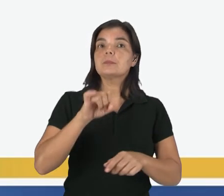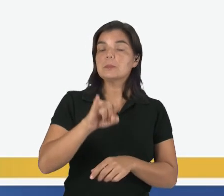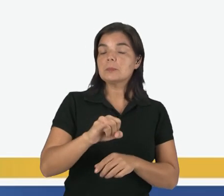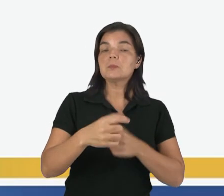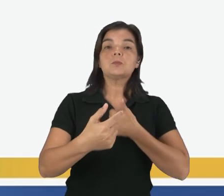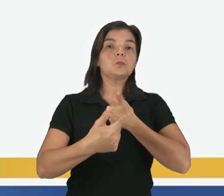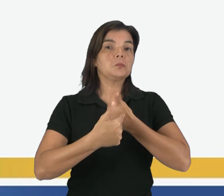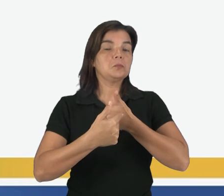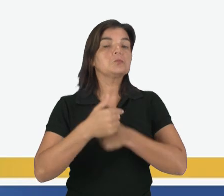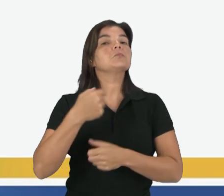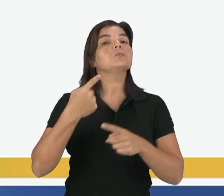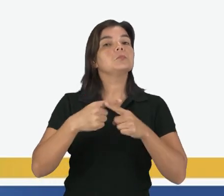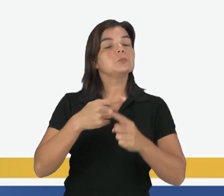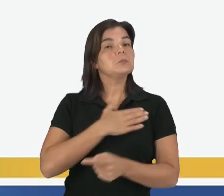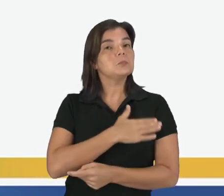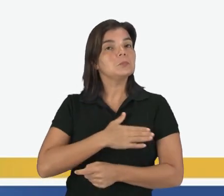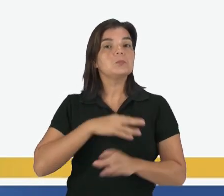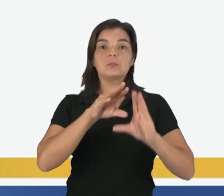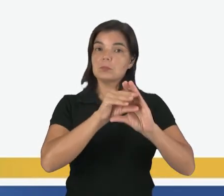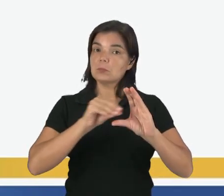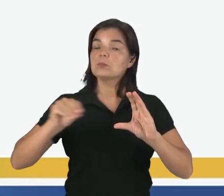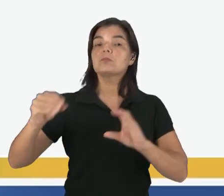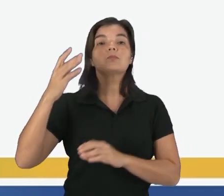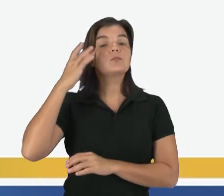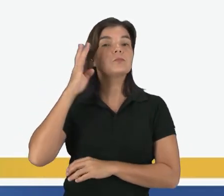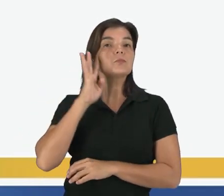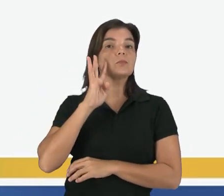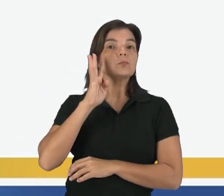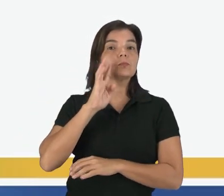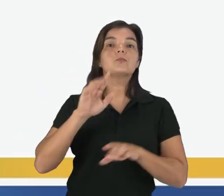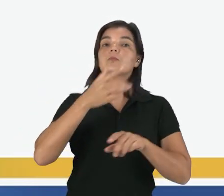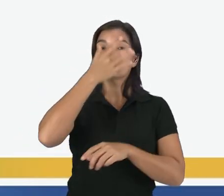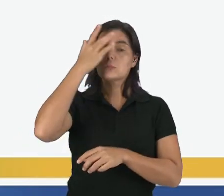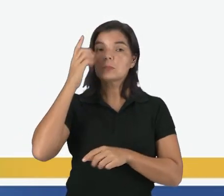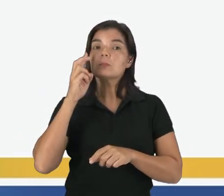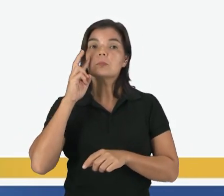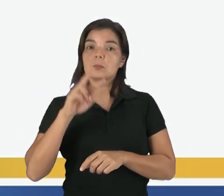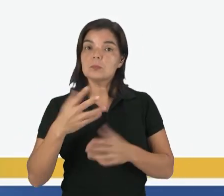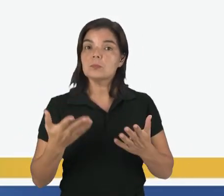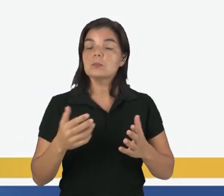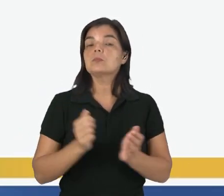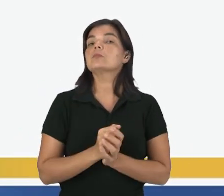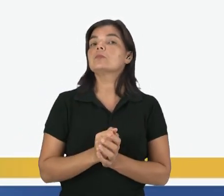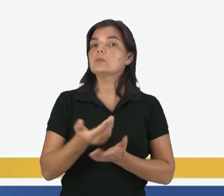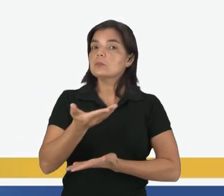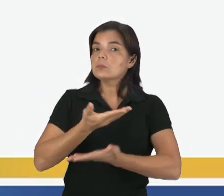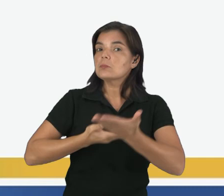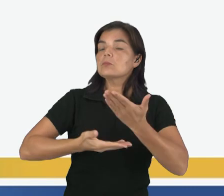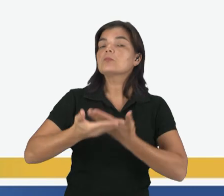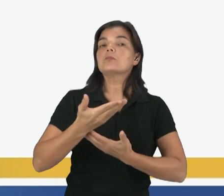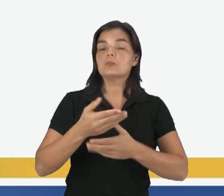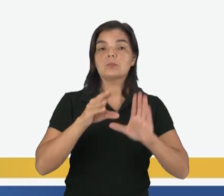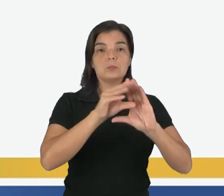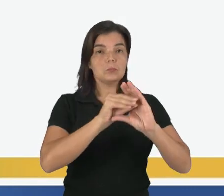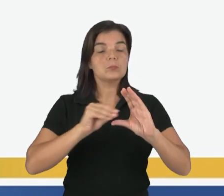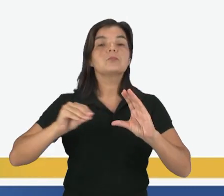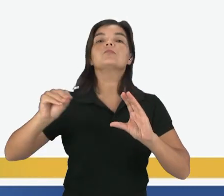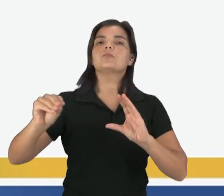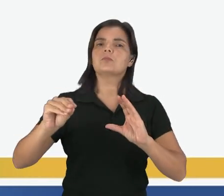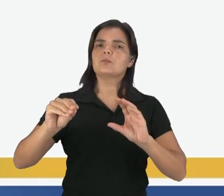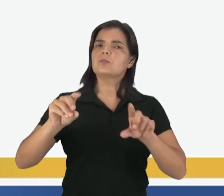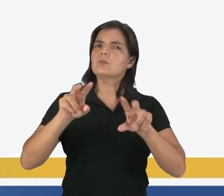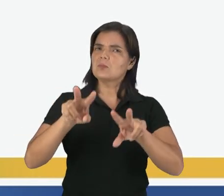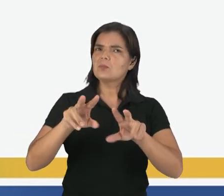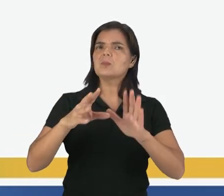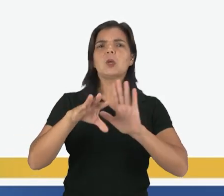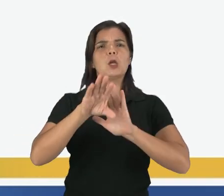é curto é porque gostei, se compartilho é porque acho legal e quero que mais gente veja. Assim, ao interagirmos com postagens que carregam esse